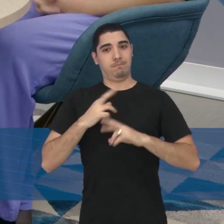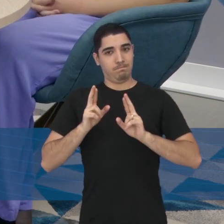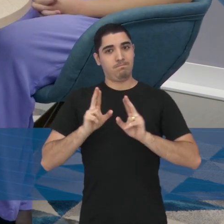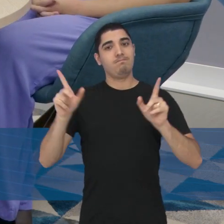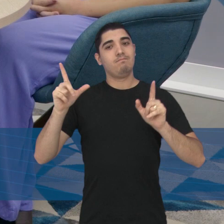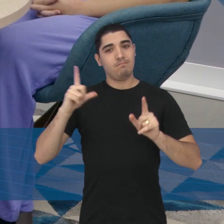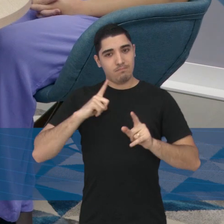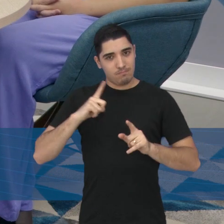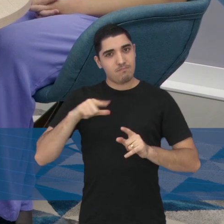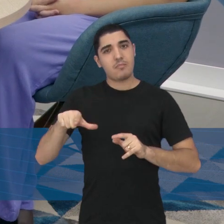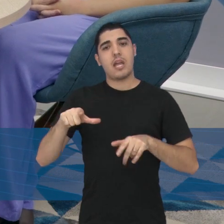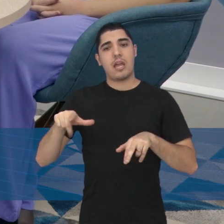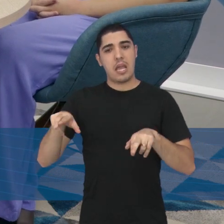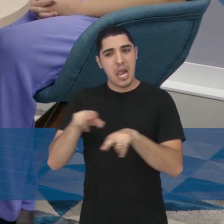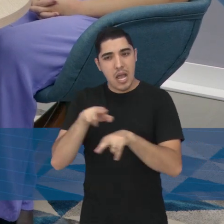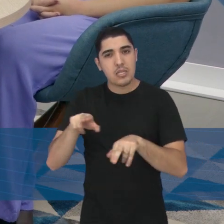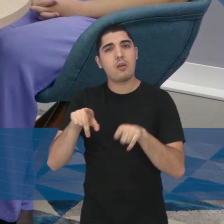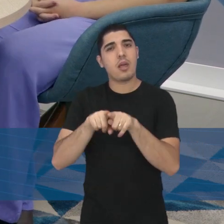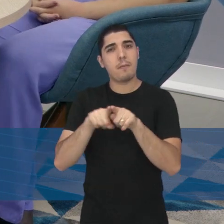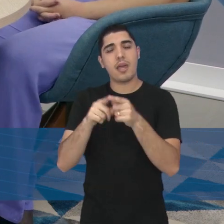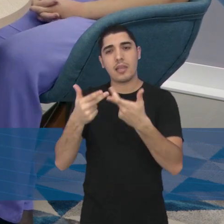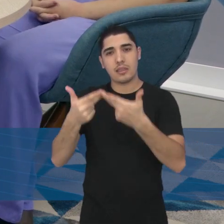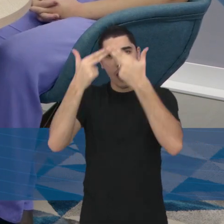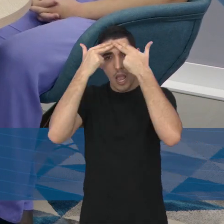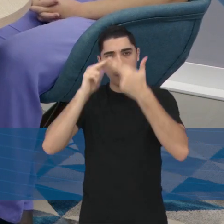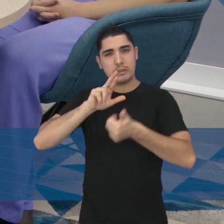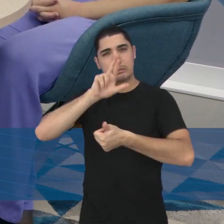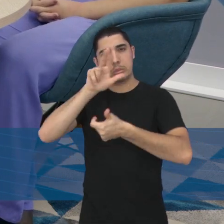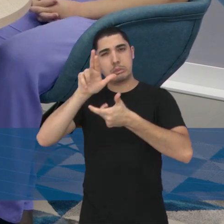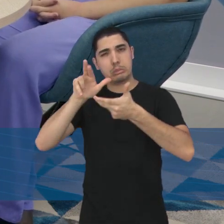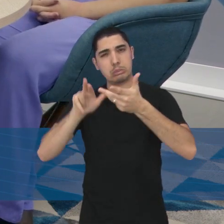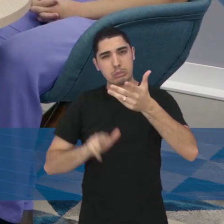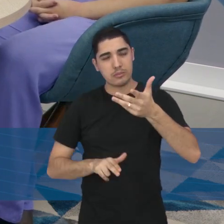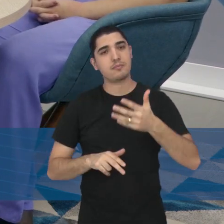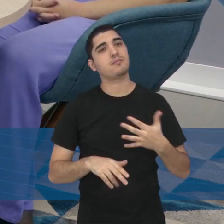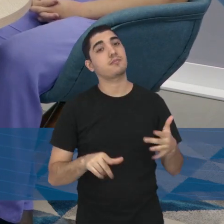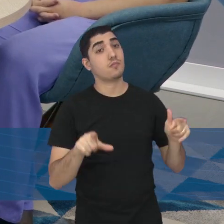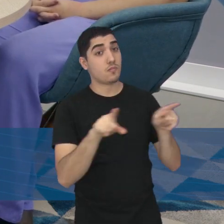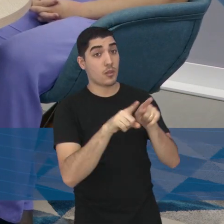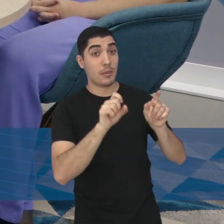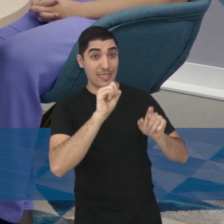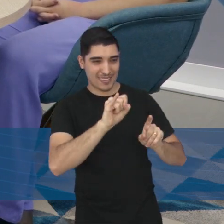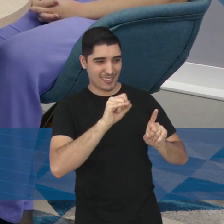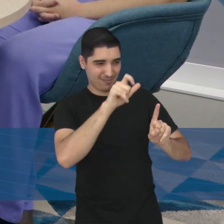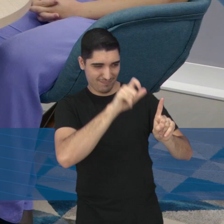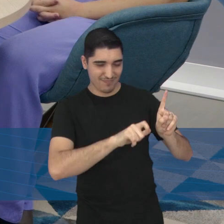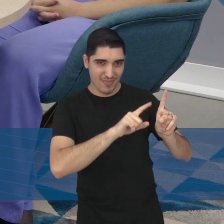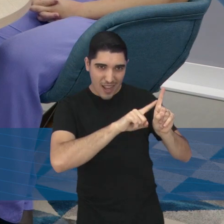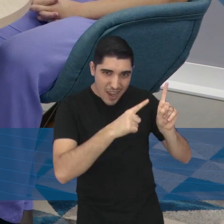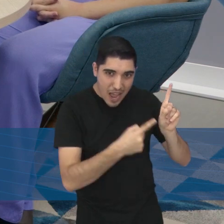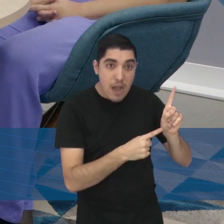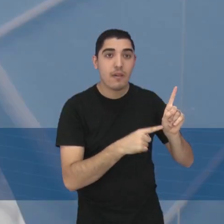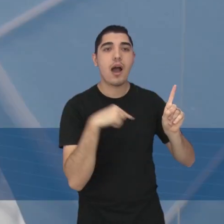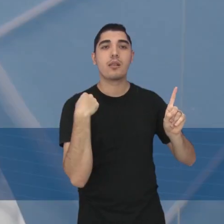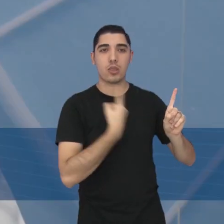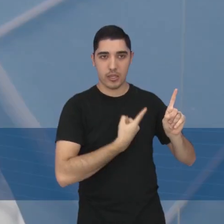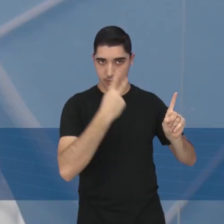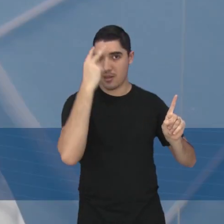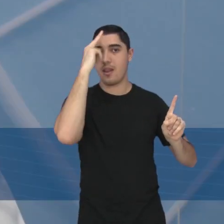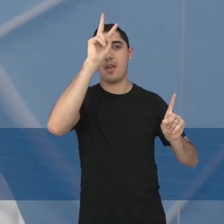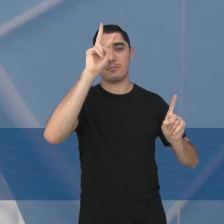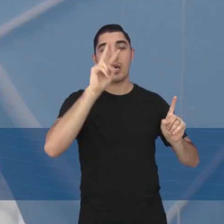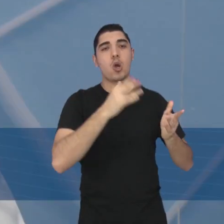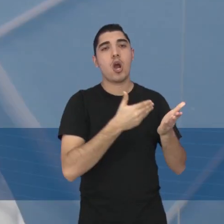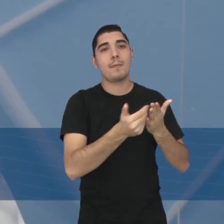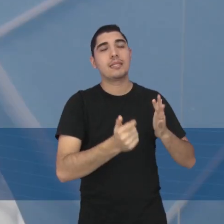né, relações, né, os traumas e tudo isso. E quando a gente gesta, a gente lembra, a gente